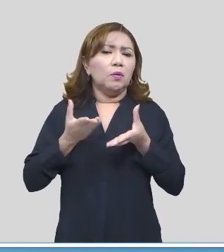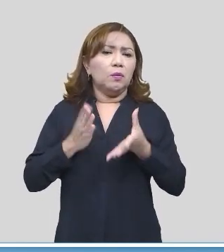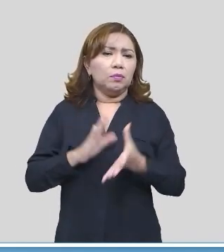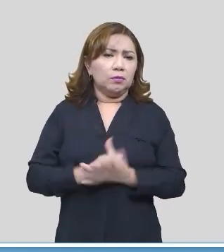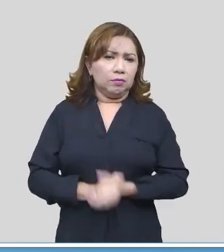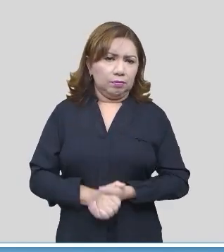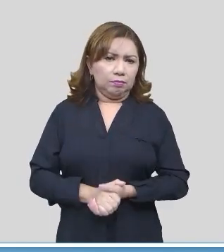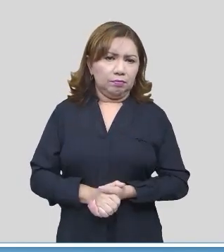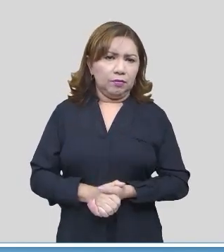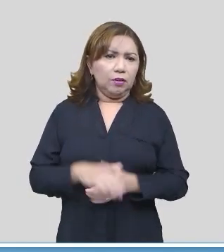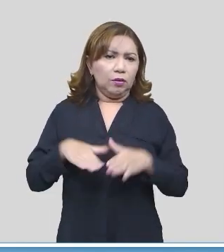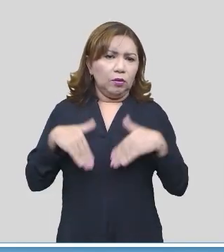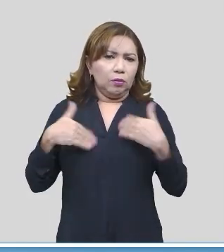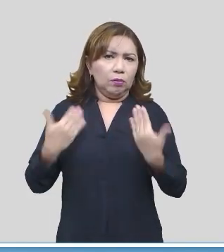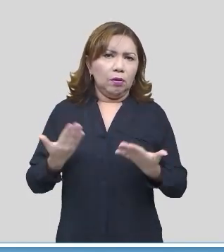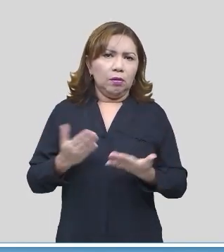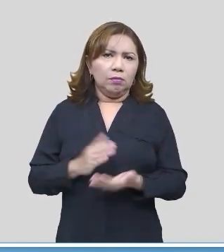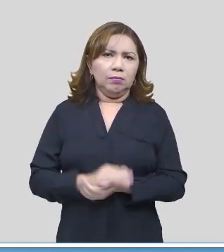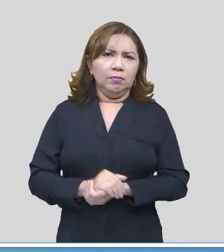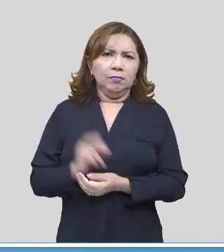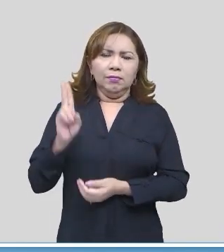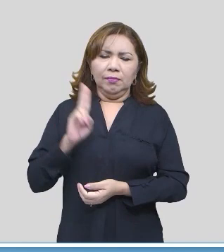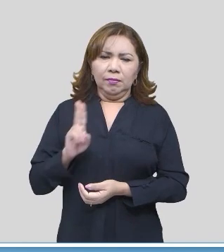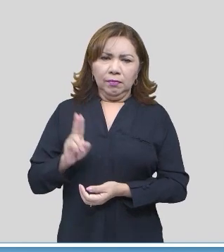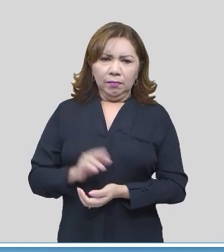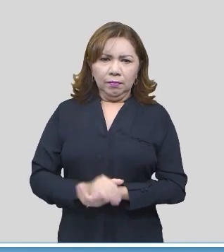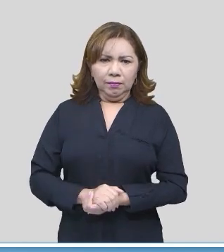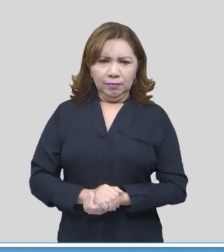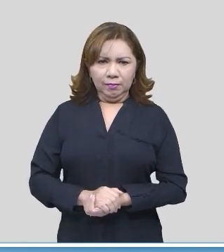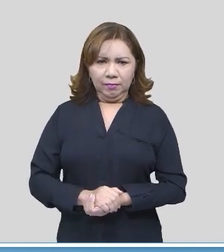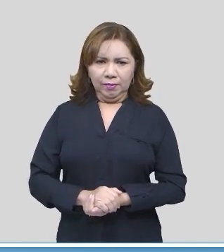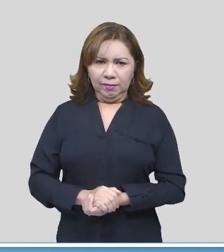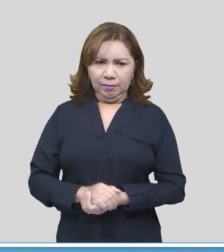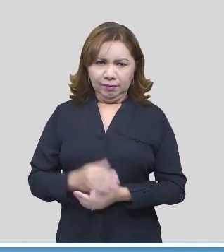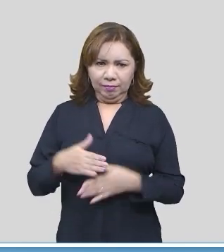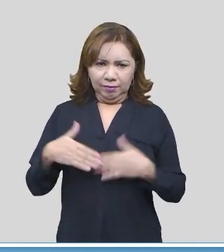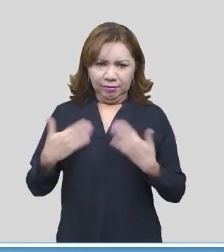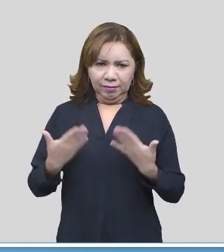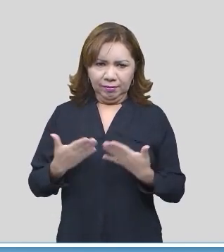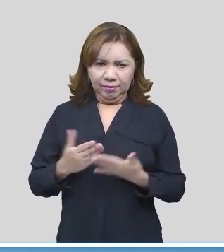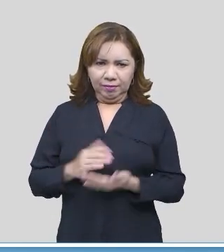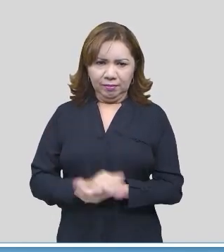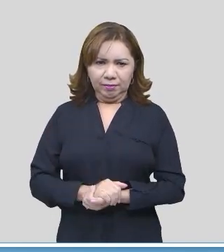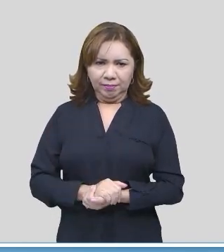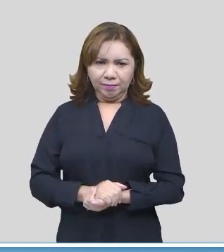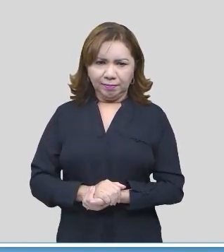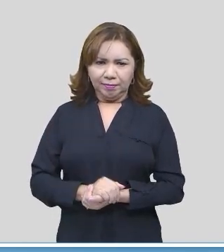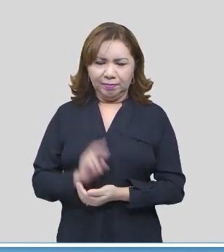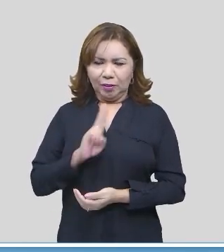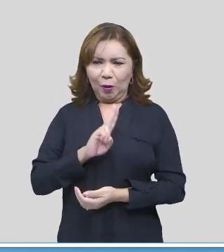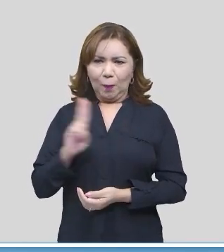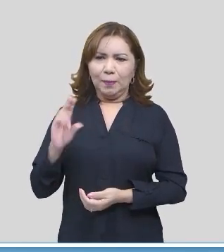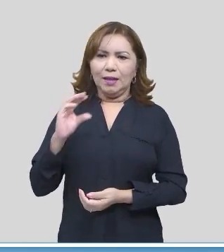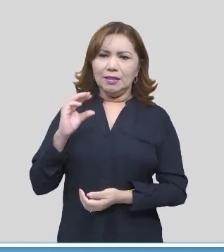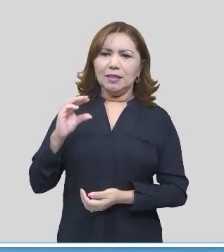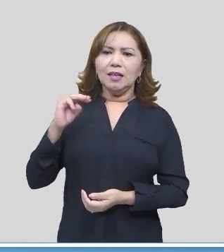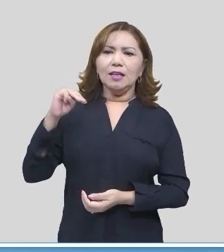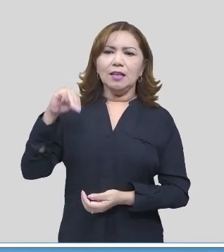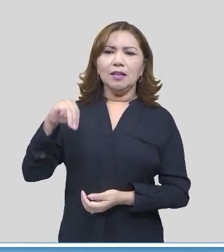medida? Usamos como unidade de medida o centímetro.